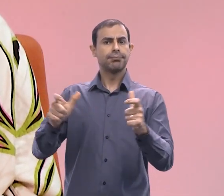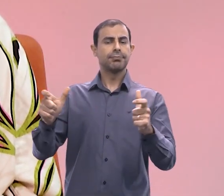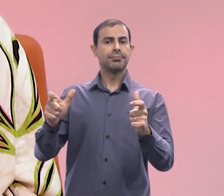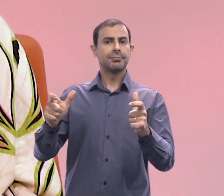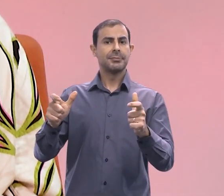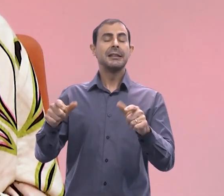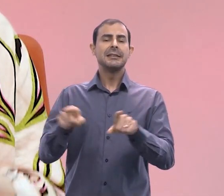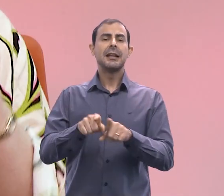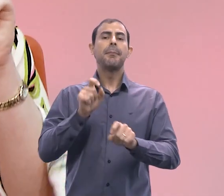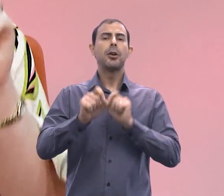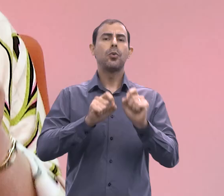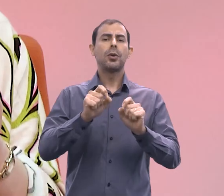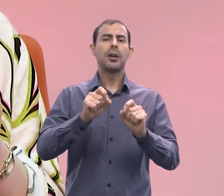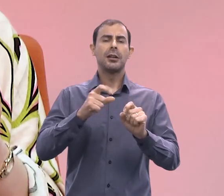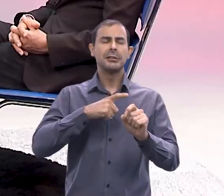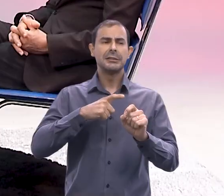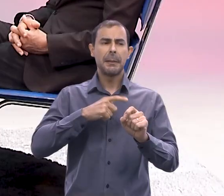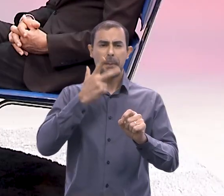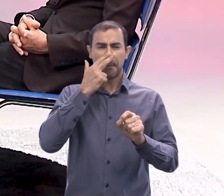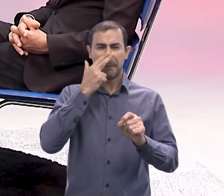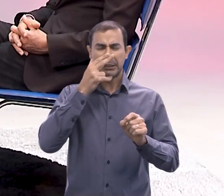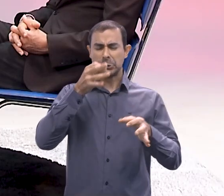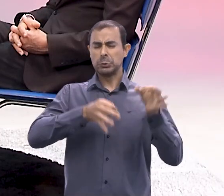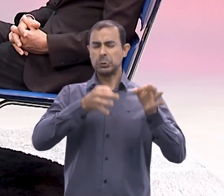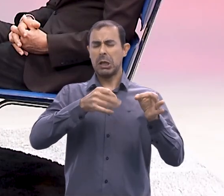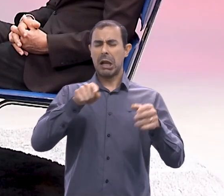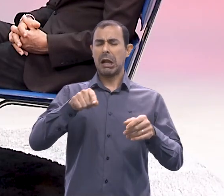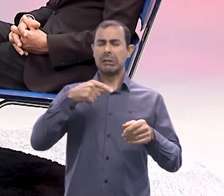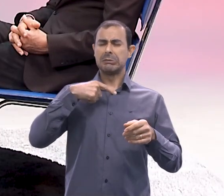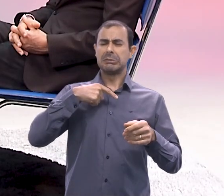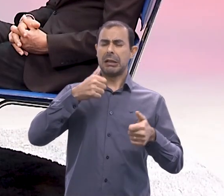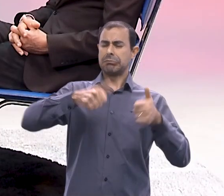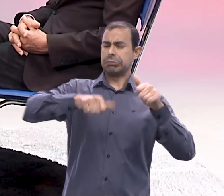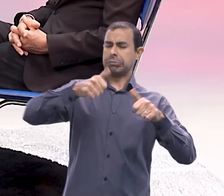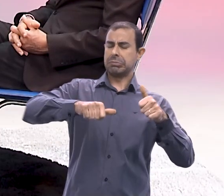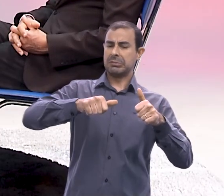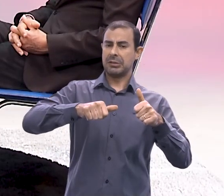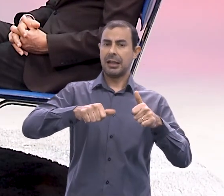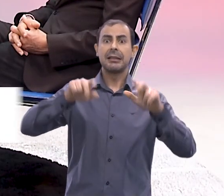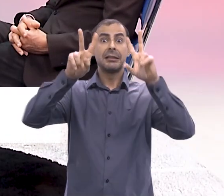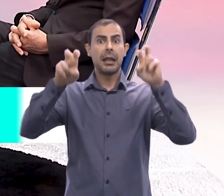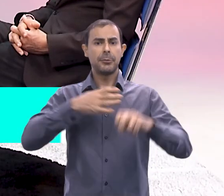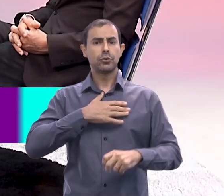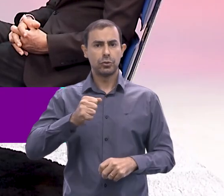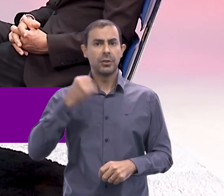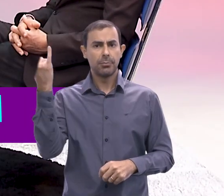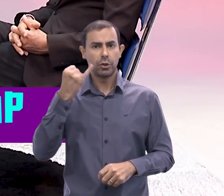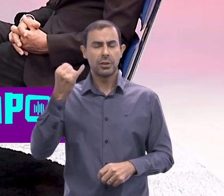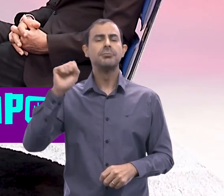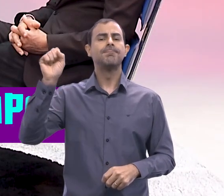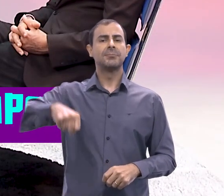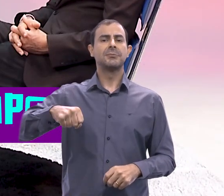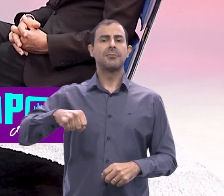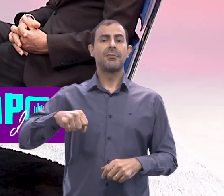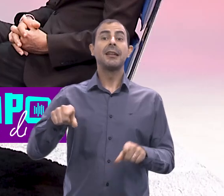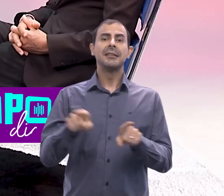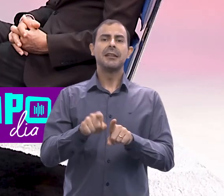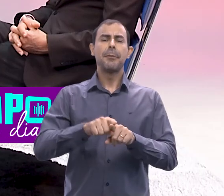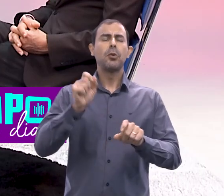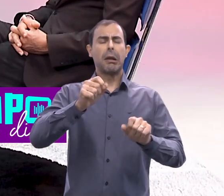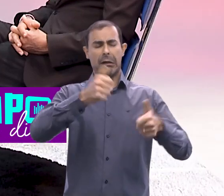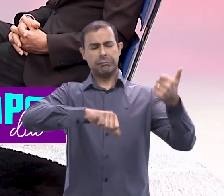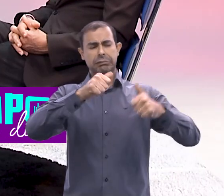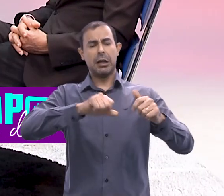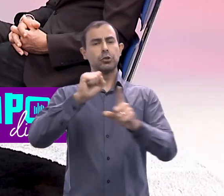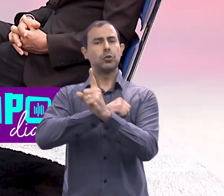em relação até a esse julgamento, né, por isso é importante a gente falar sobre a questão do suicídio, mas é exatamente quebrar